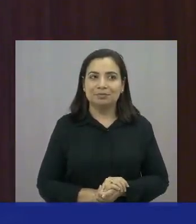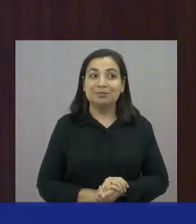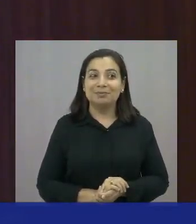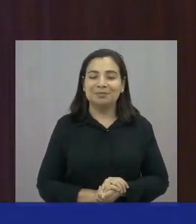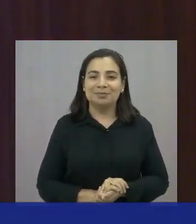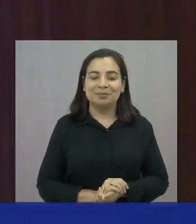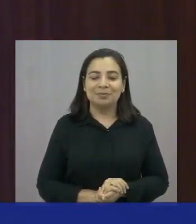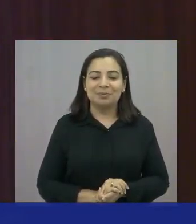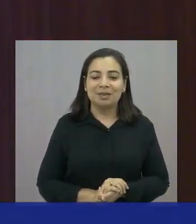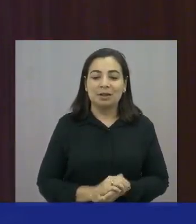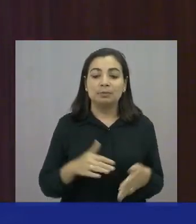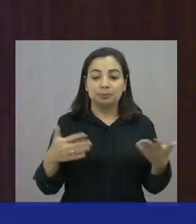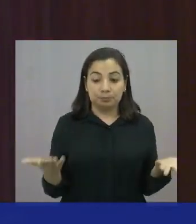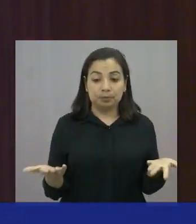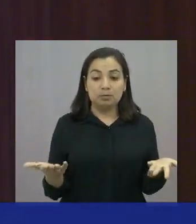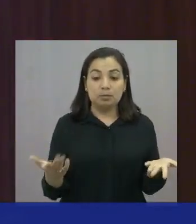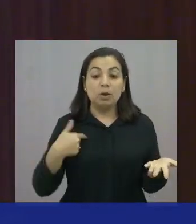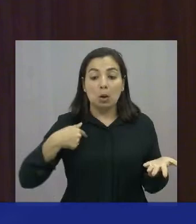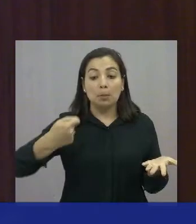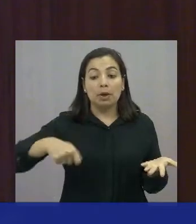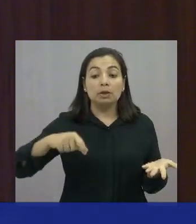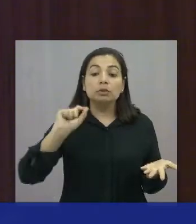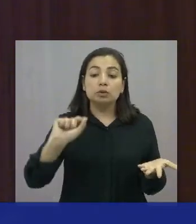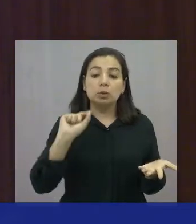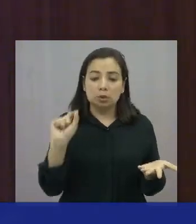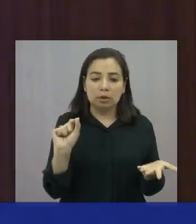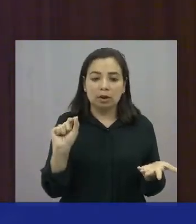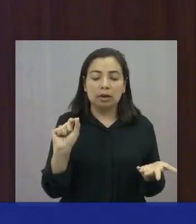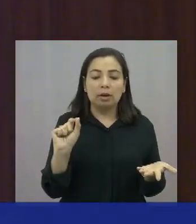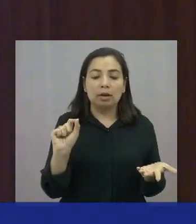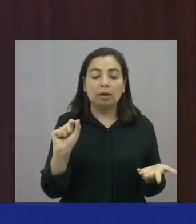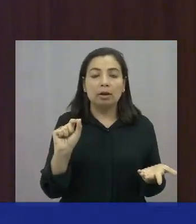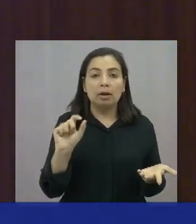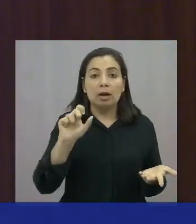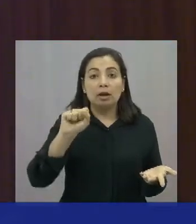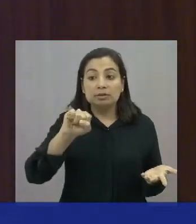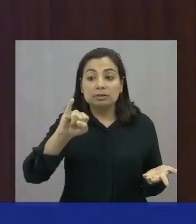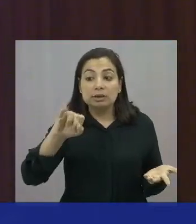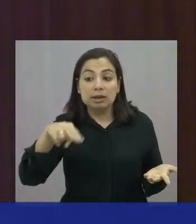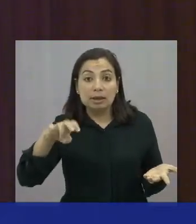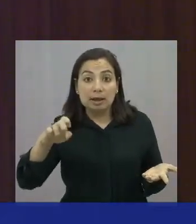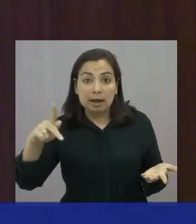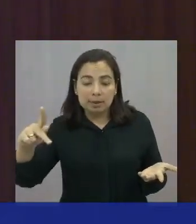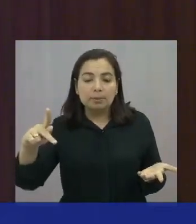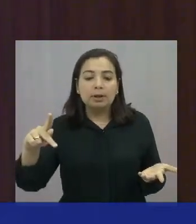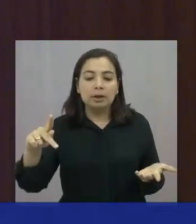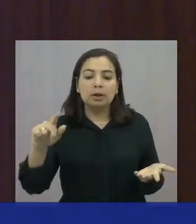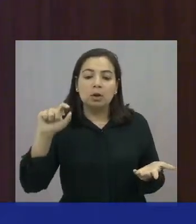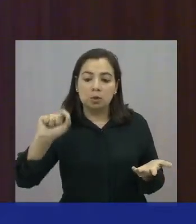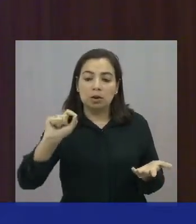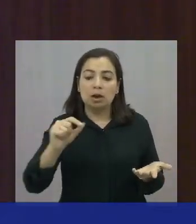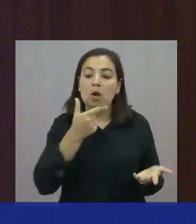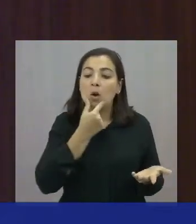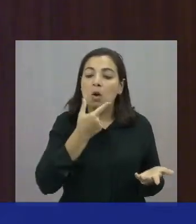Antes, eu preciso me dirigir ao presidente do Sinep, senhor Ayrton.